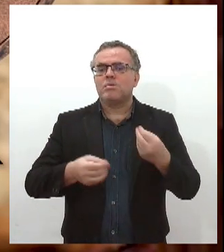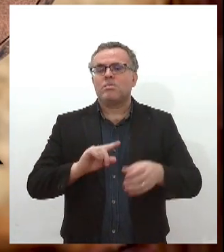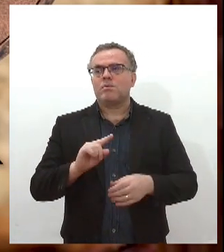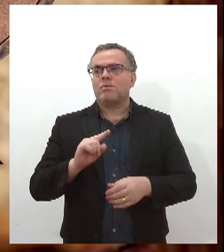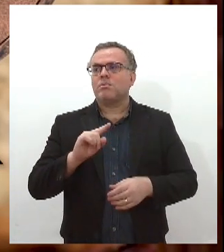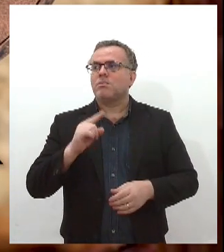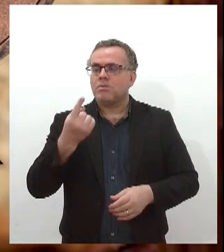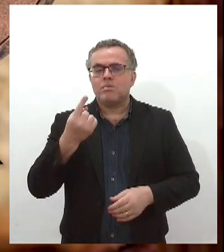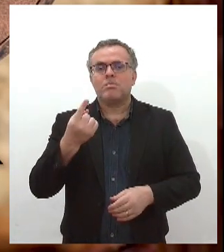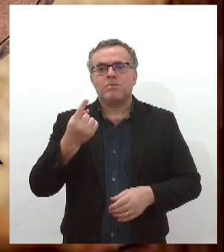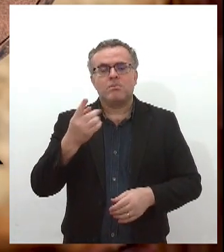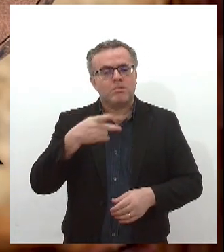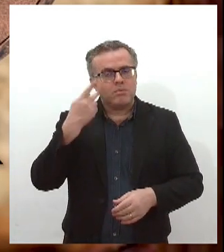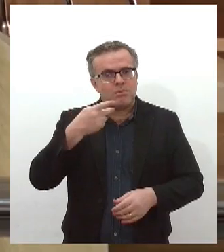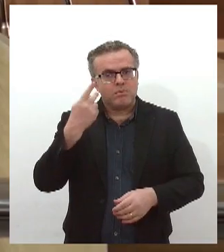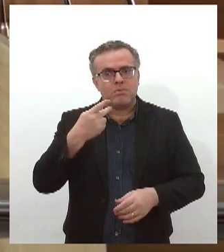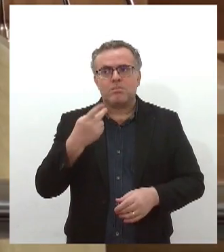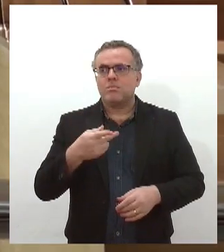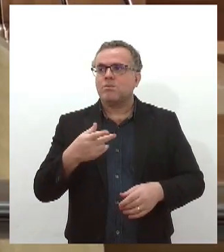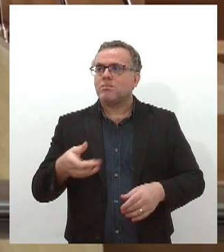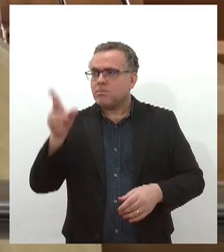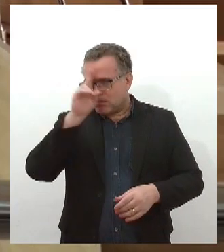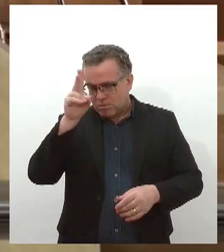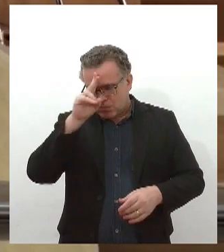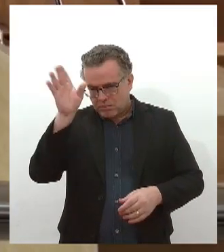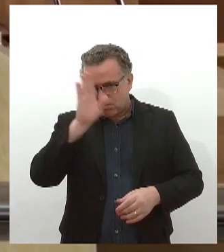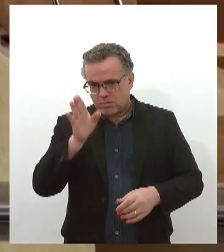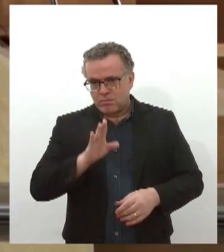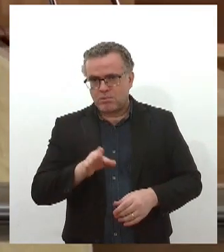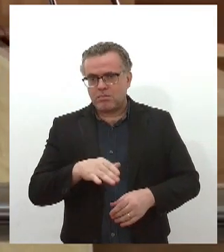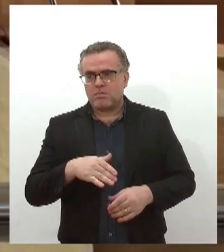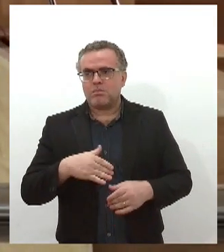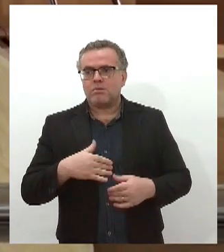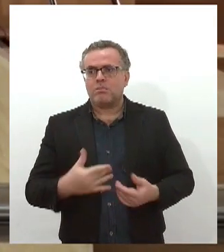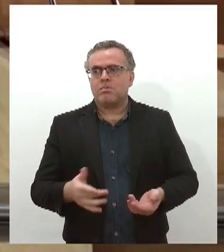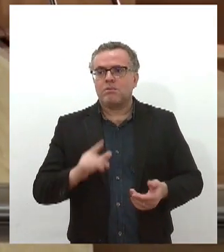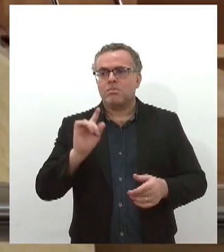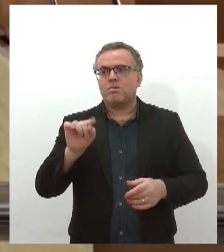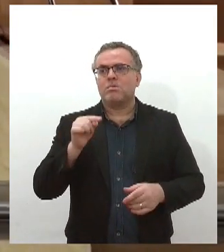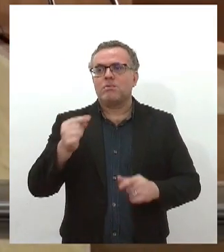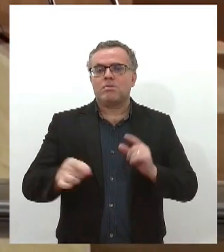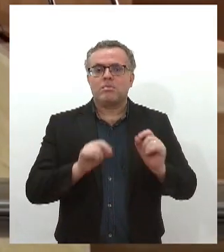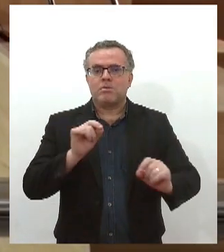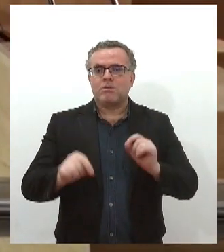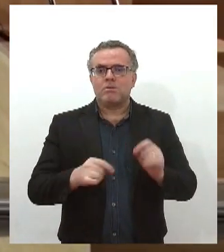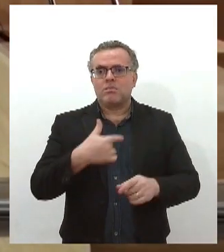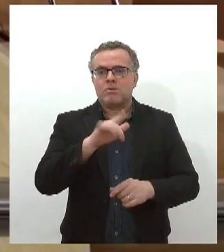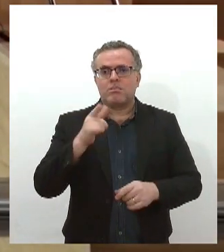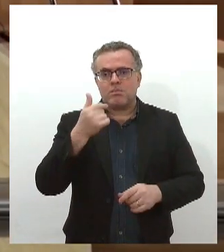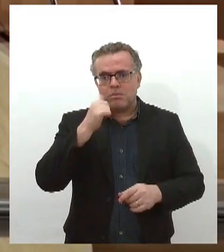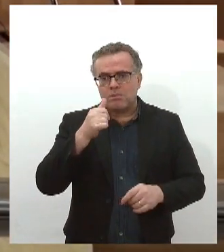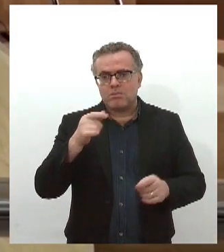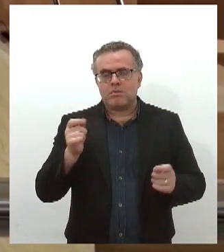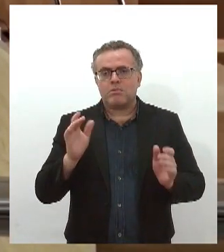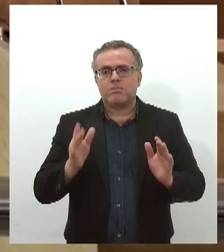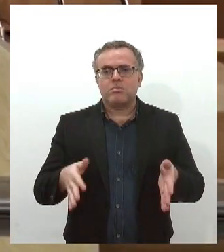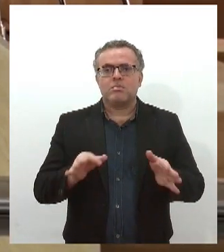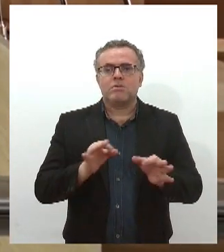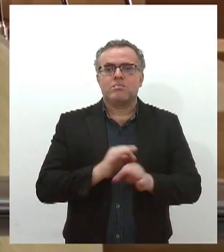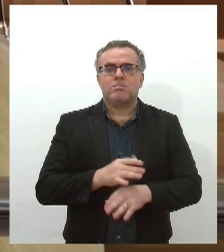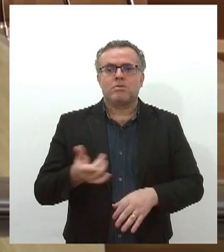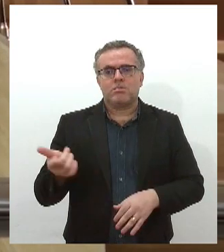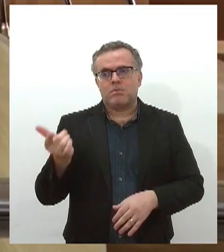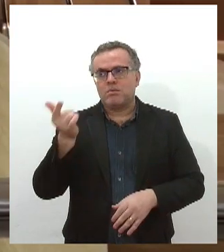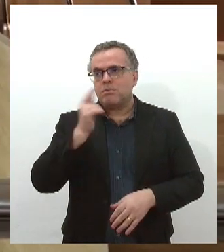negra da história do Brasil. Depois delas, outras mulheres buscaram e conquistaram seus espaços